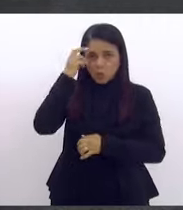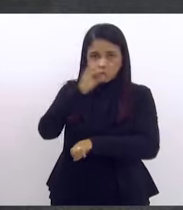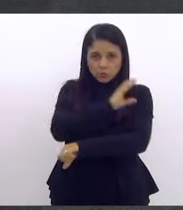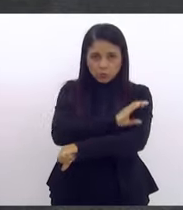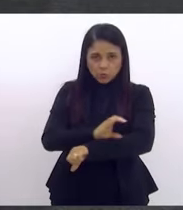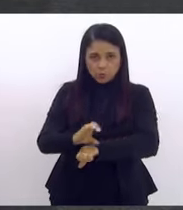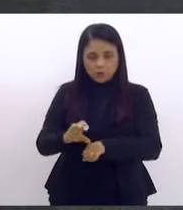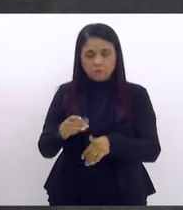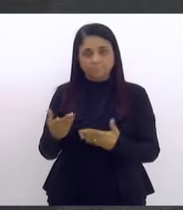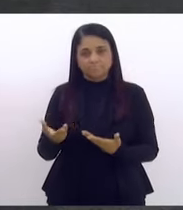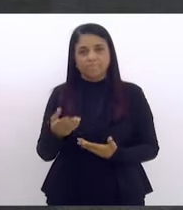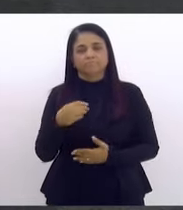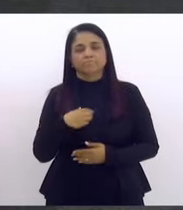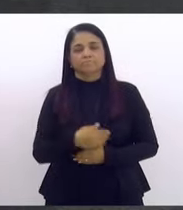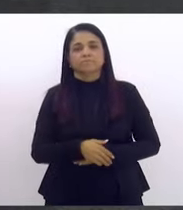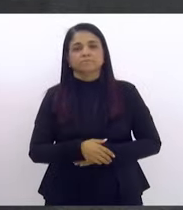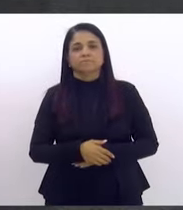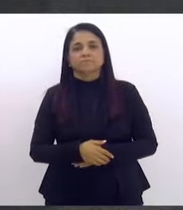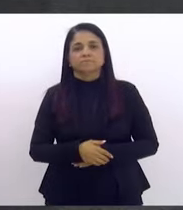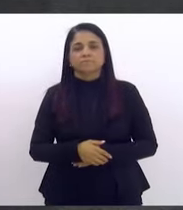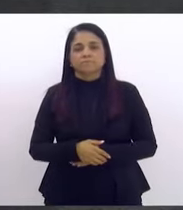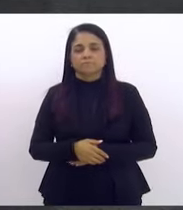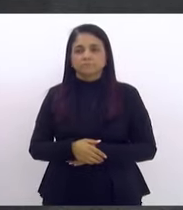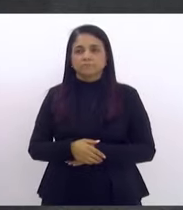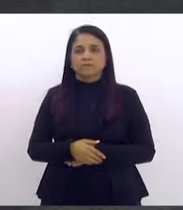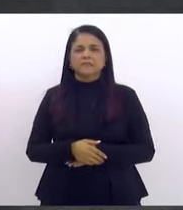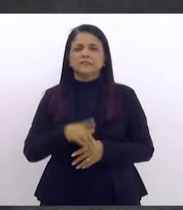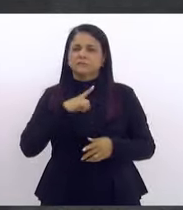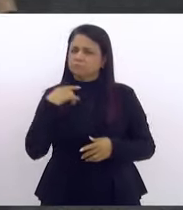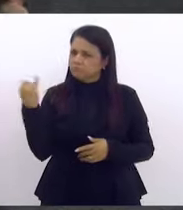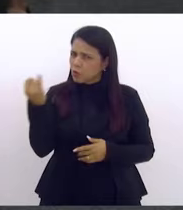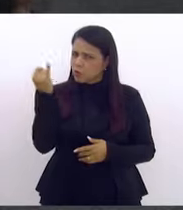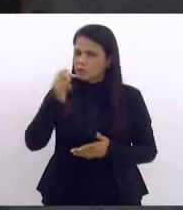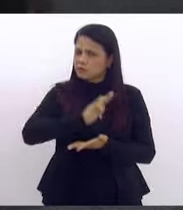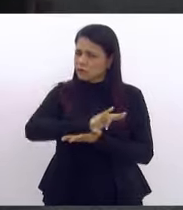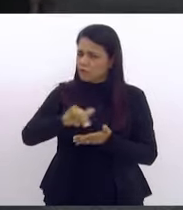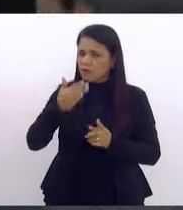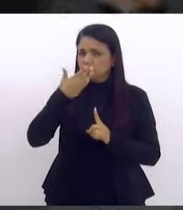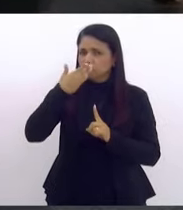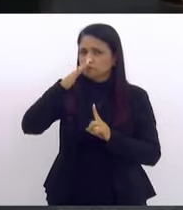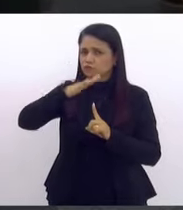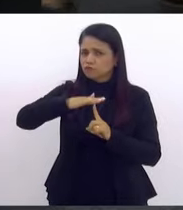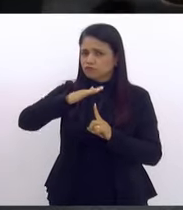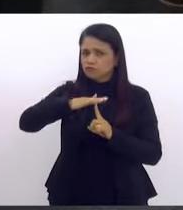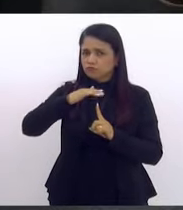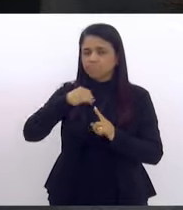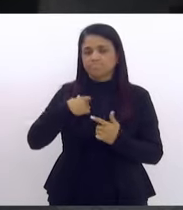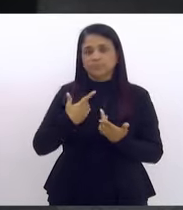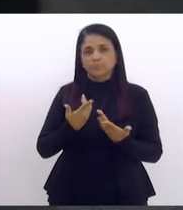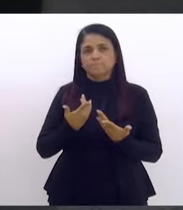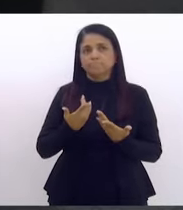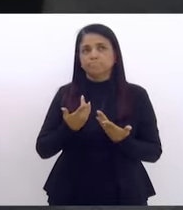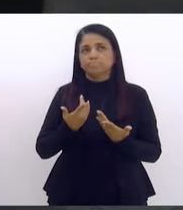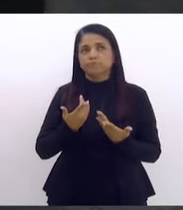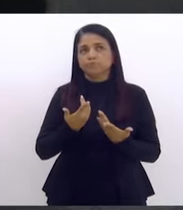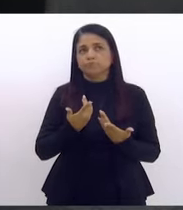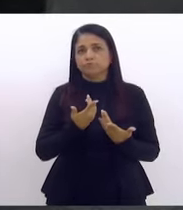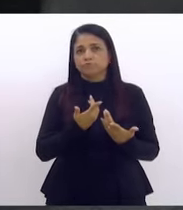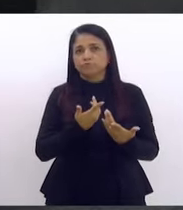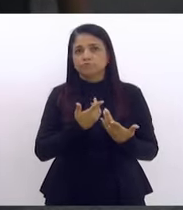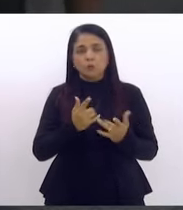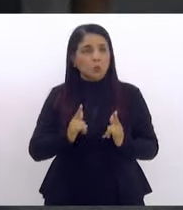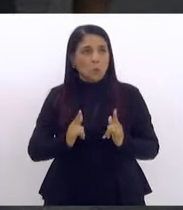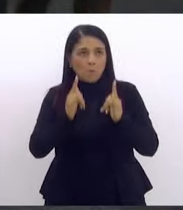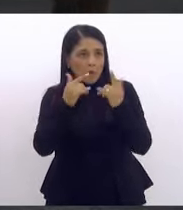muito importante, porque tem muitas formas de cultura que não estão materializadas num prédio,